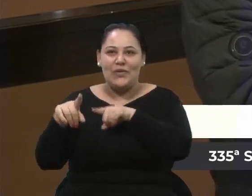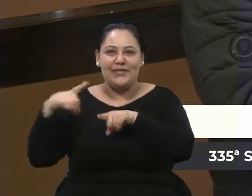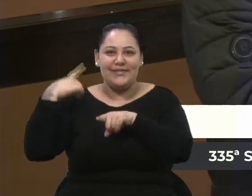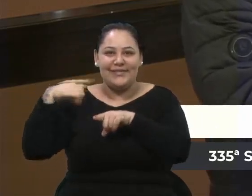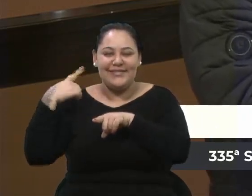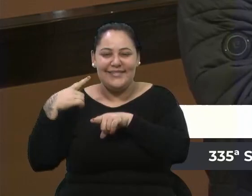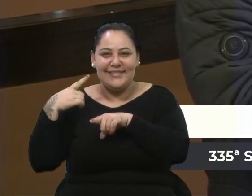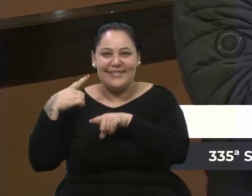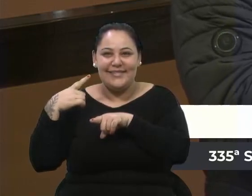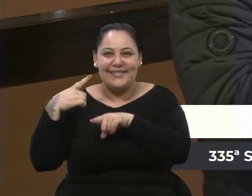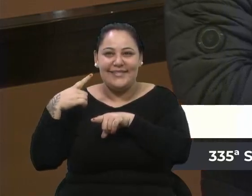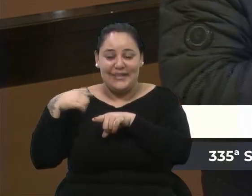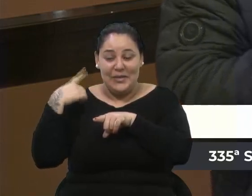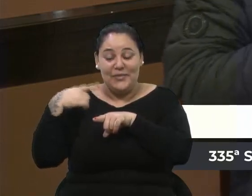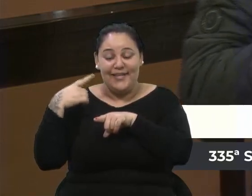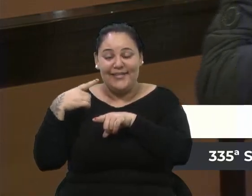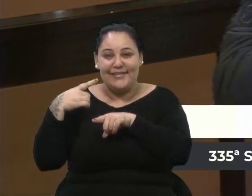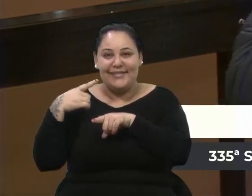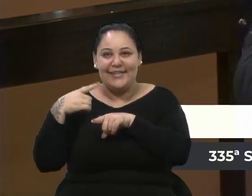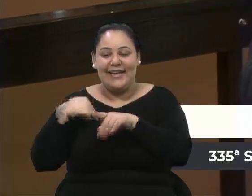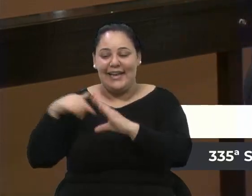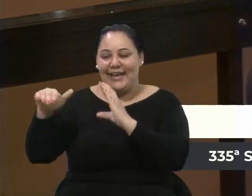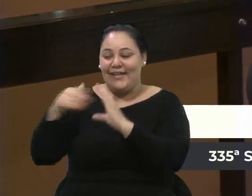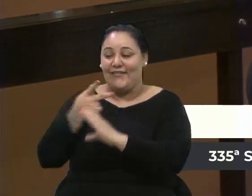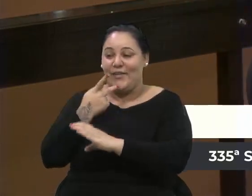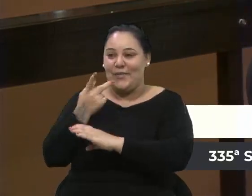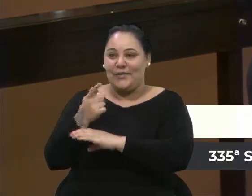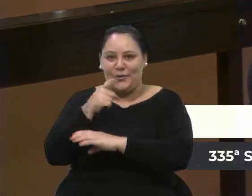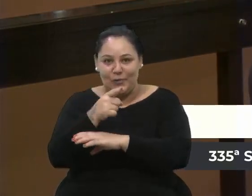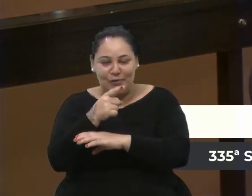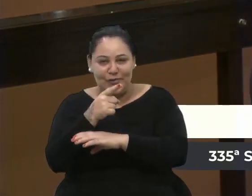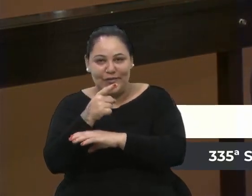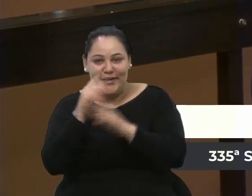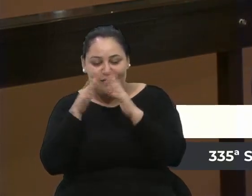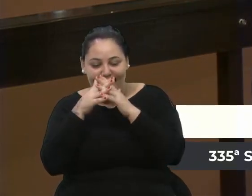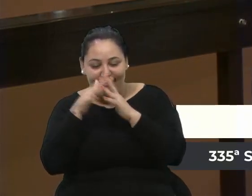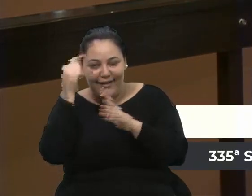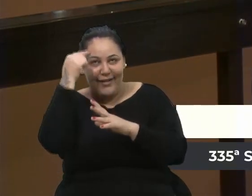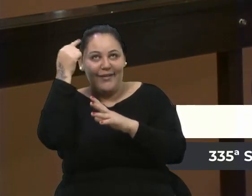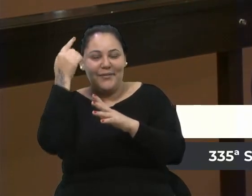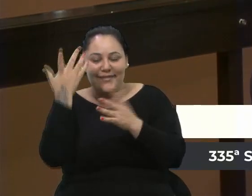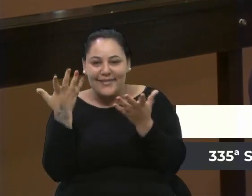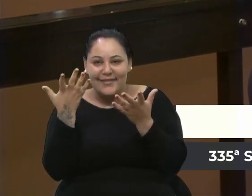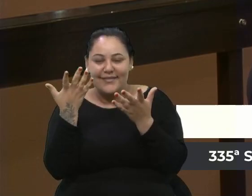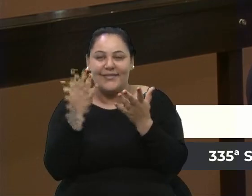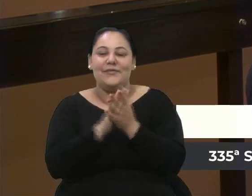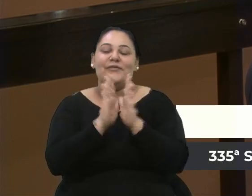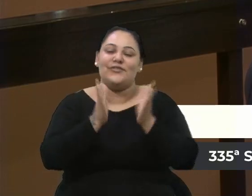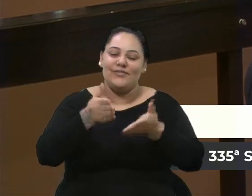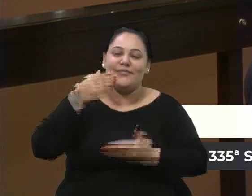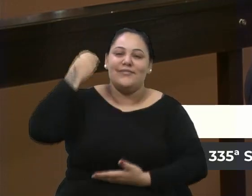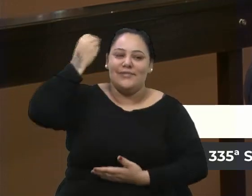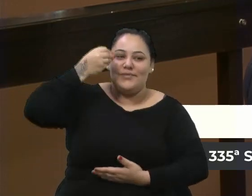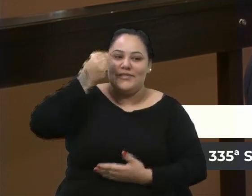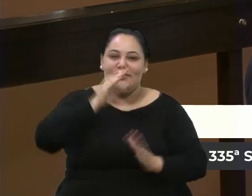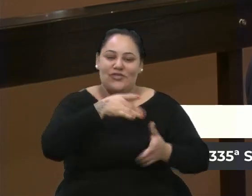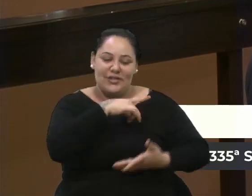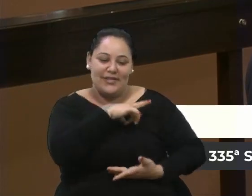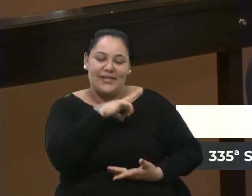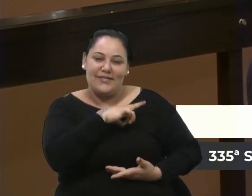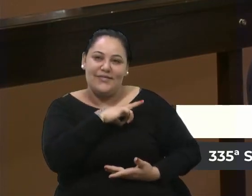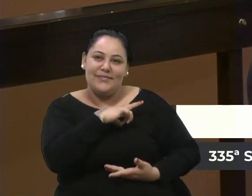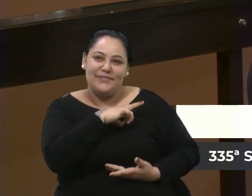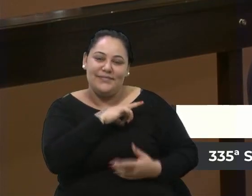cabeça. Então é uma experiência que ele já passou, muito grande, mas que me dá